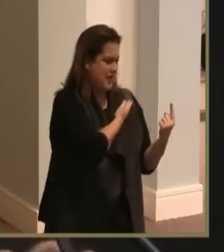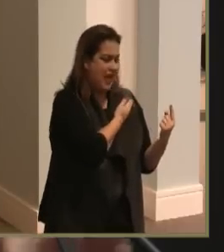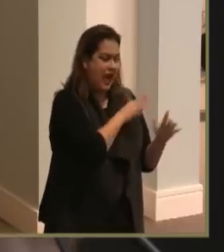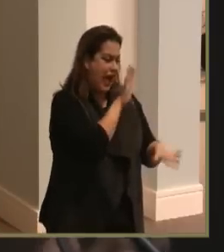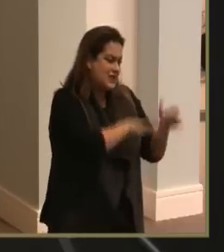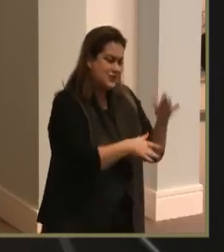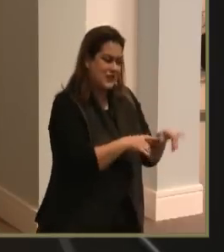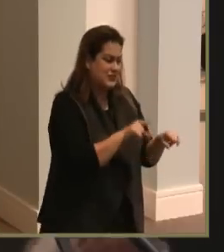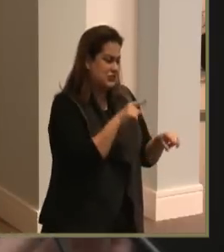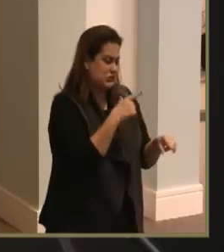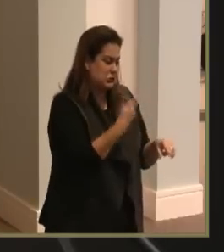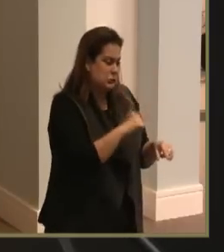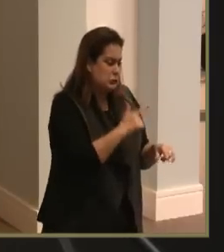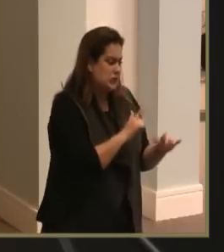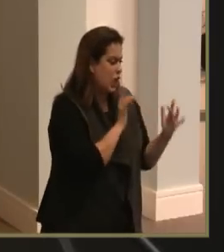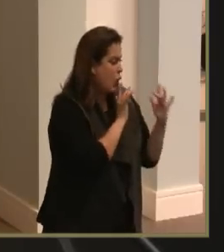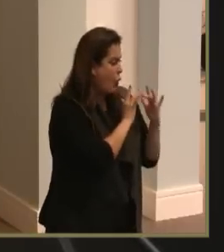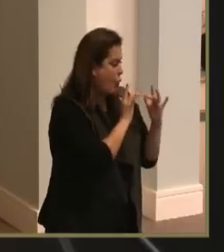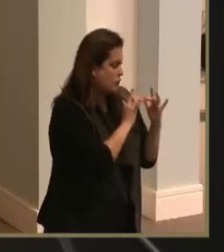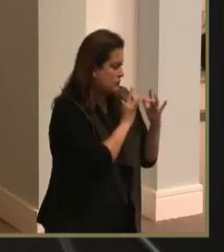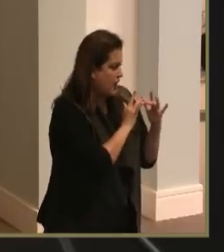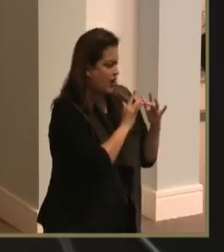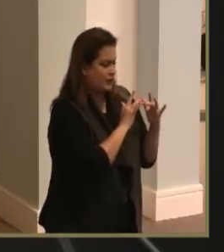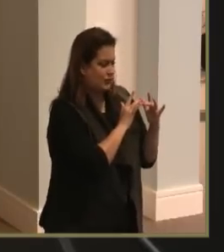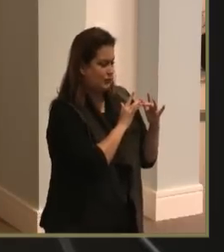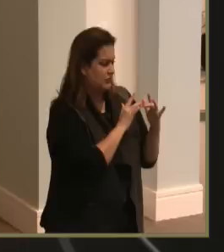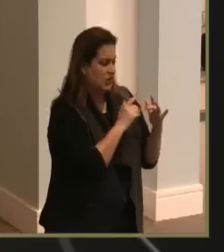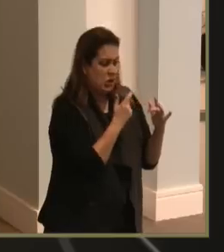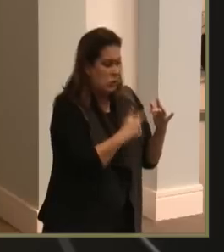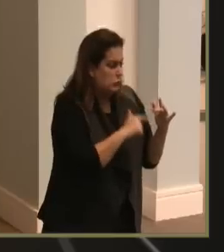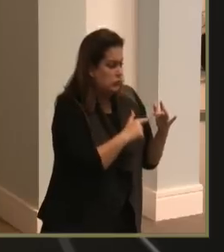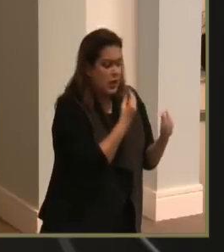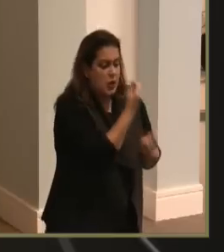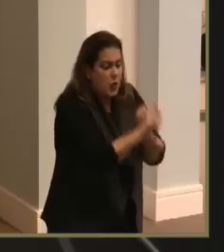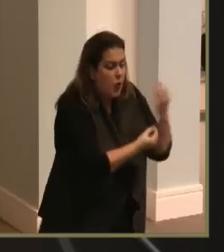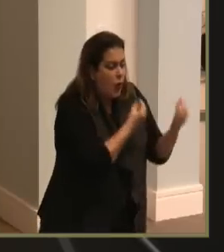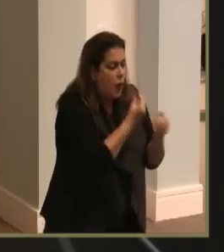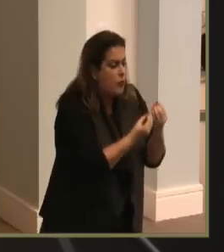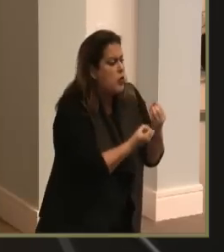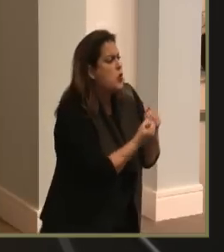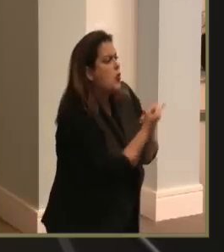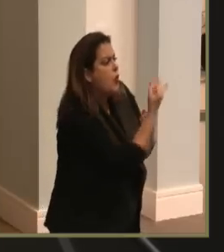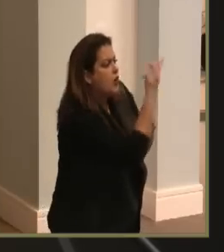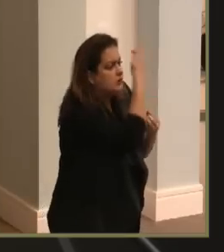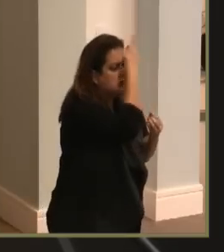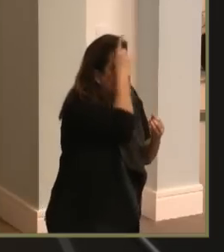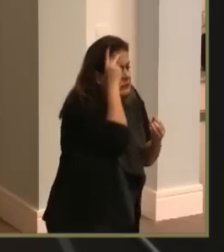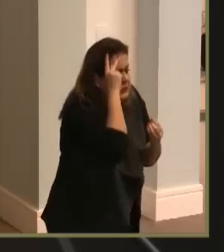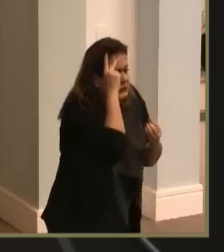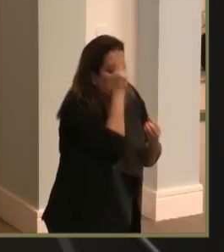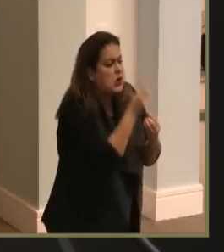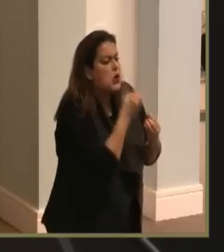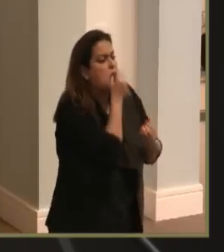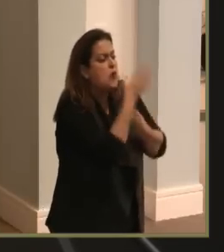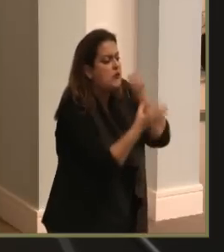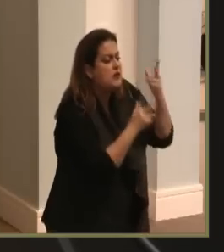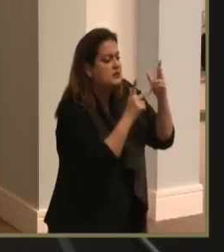e não temos números e estatísticas para poder dizer quantas são aquelas pessoas que professam Jesus Cristo como Senhor.